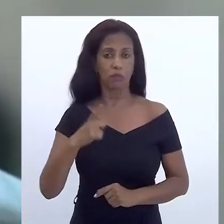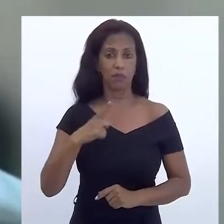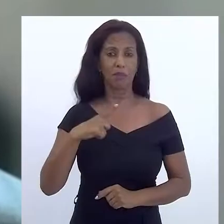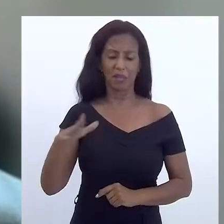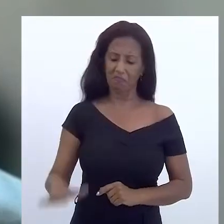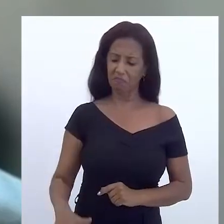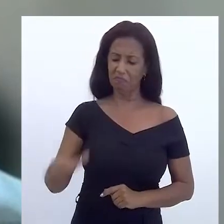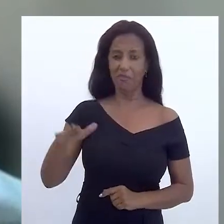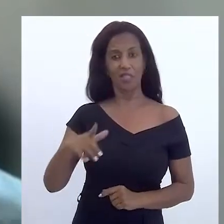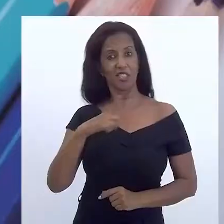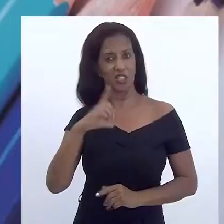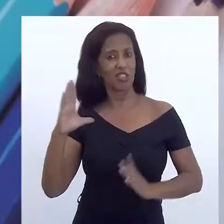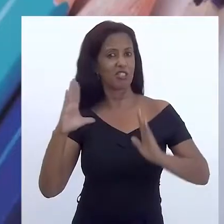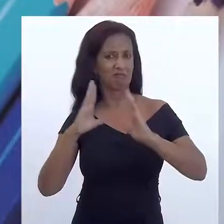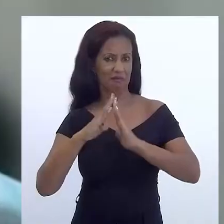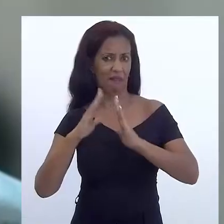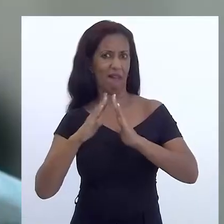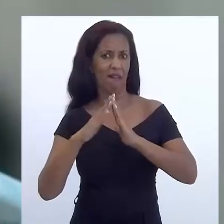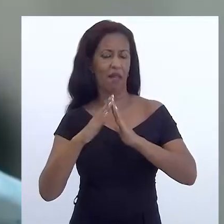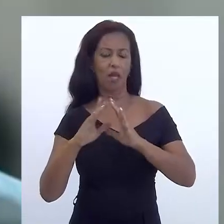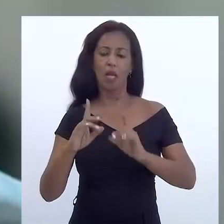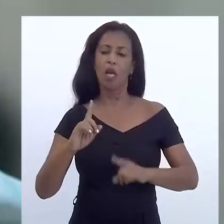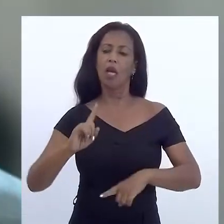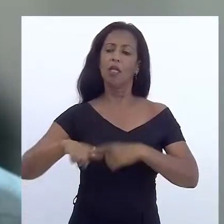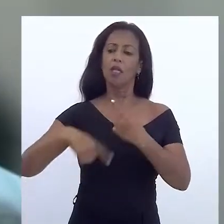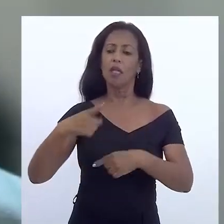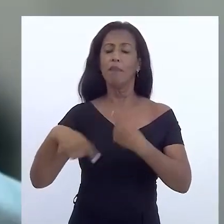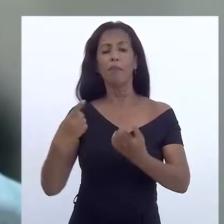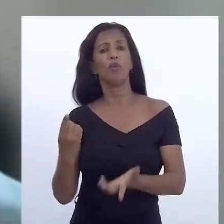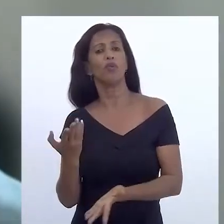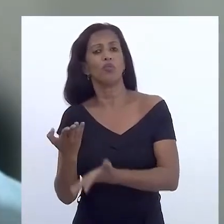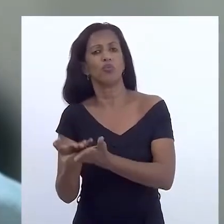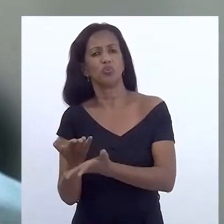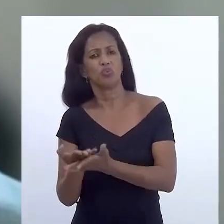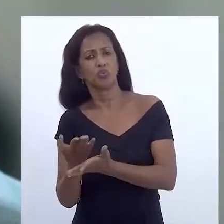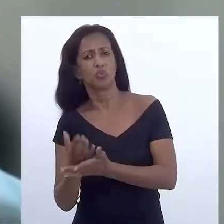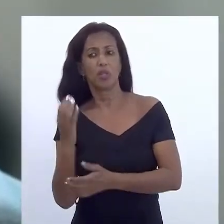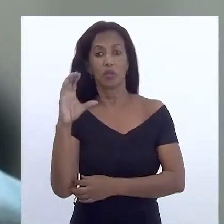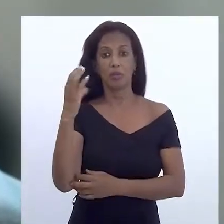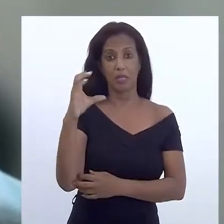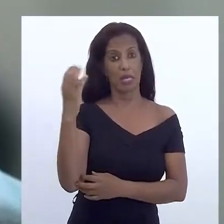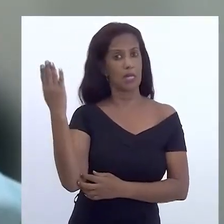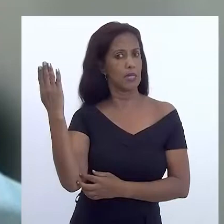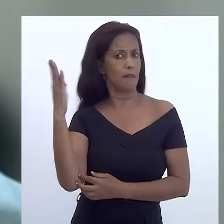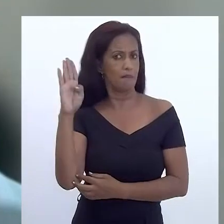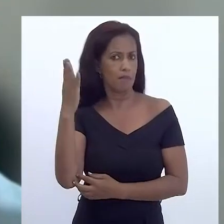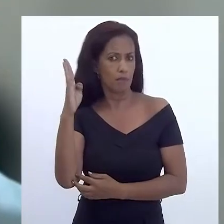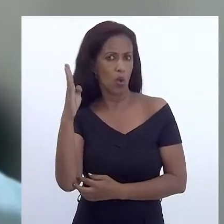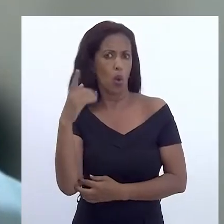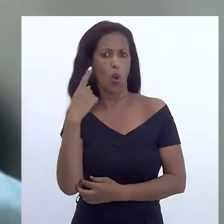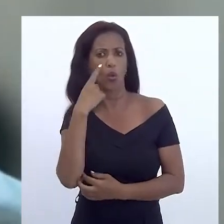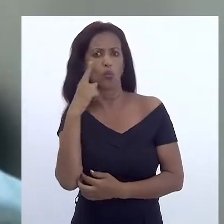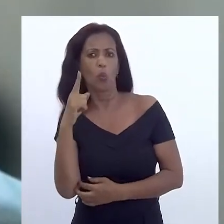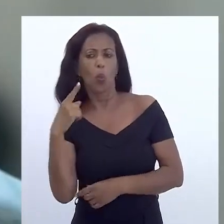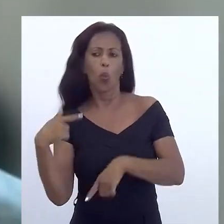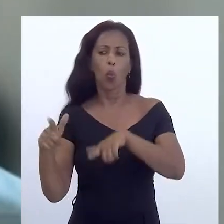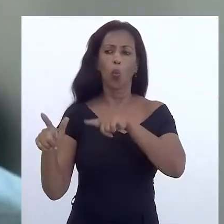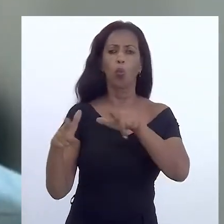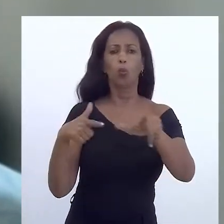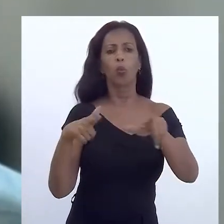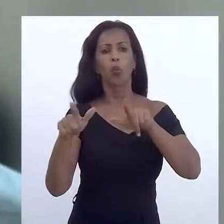na infância. Bacana. Depois, avançando nos estudos, aí foi estudando ciências biológicas, vendo outros modelos,